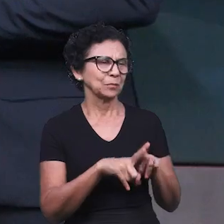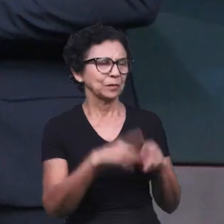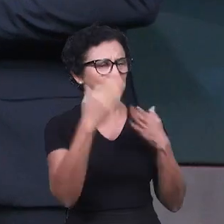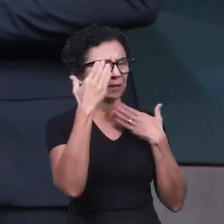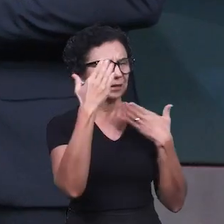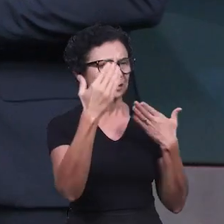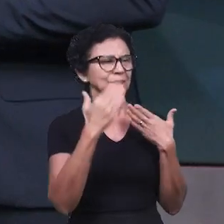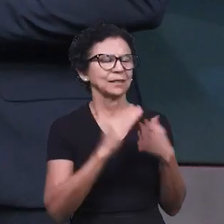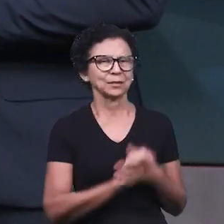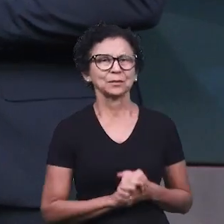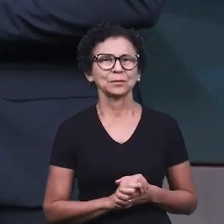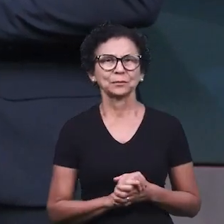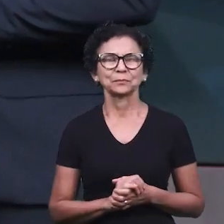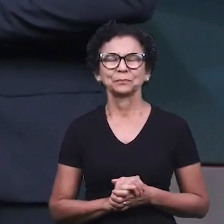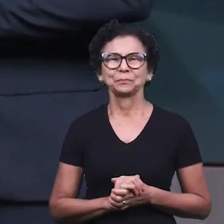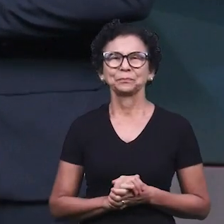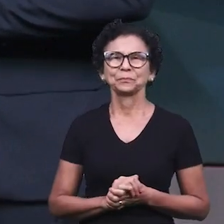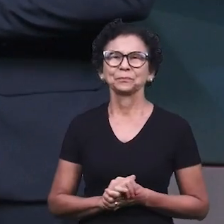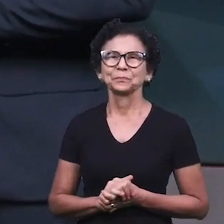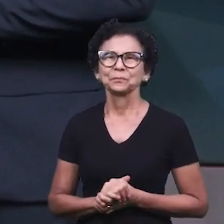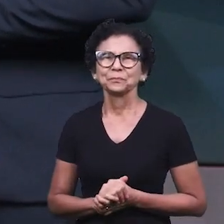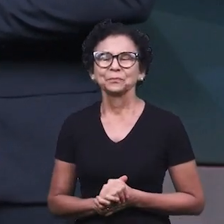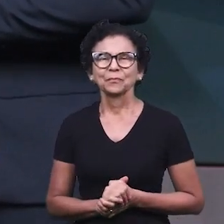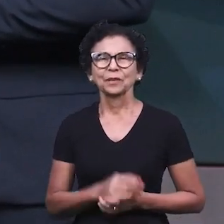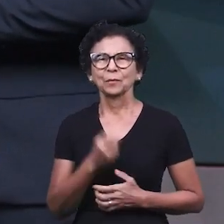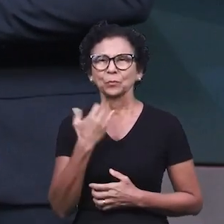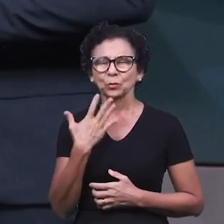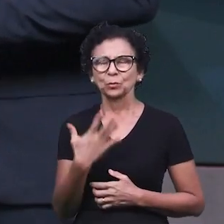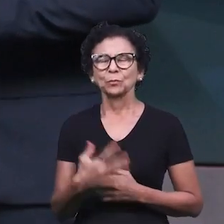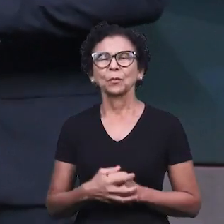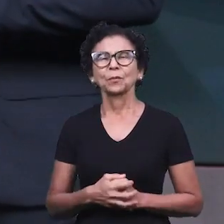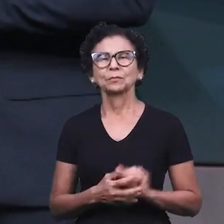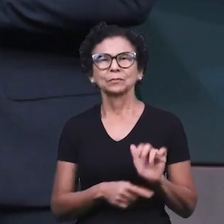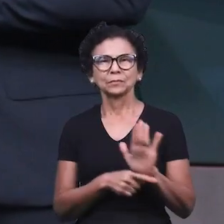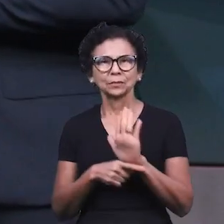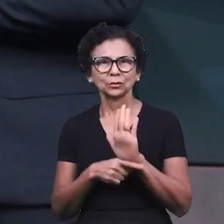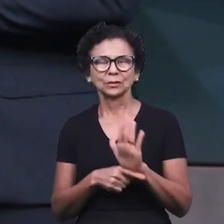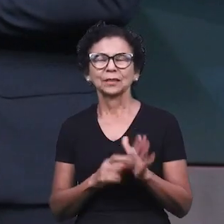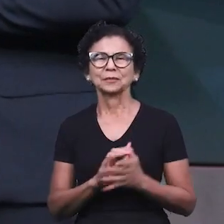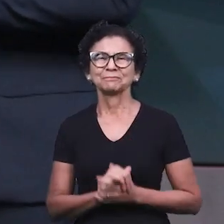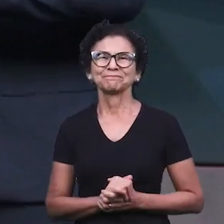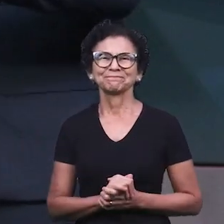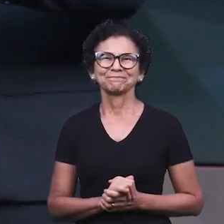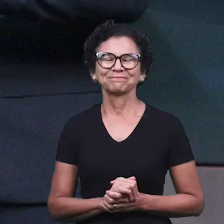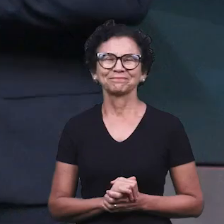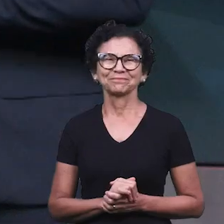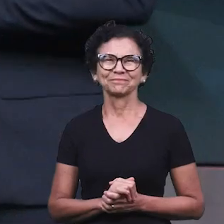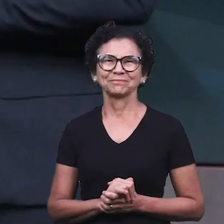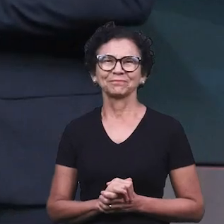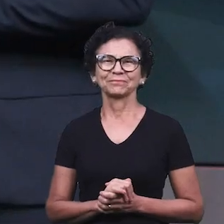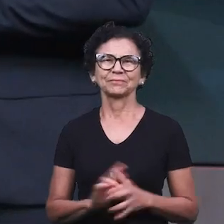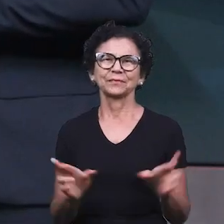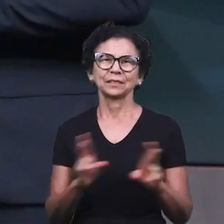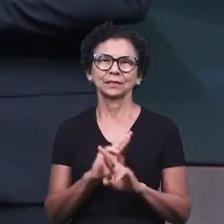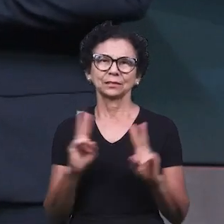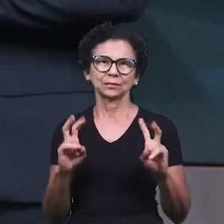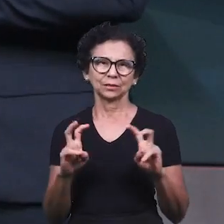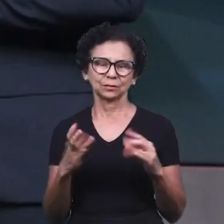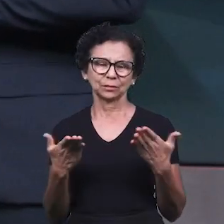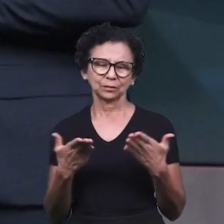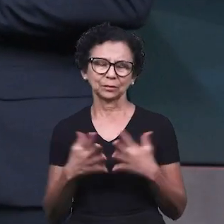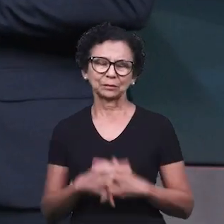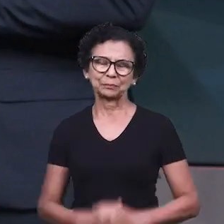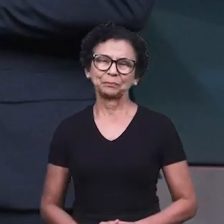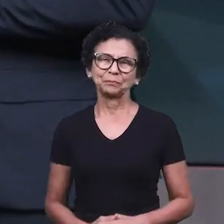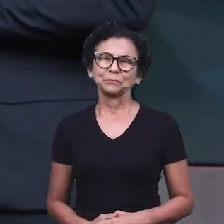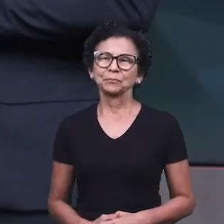satisfação, e agradeço também desde já, de forma maravilhosa, poder contribuir de alguma forma aí para com os nossos irmãos aí nessa questão